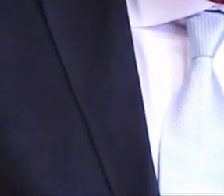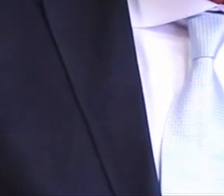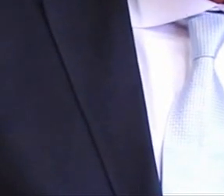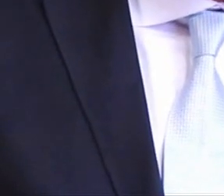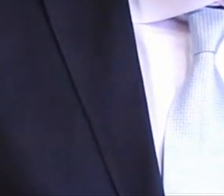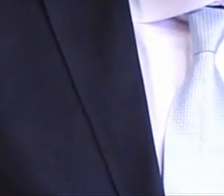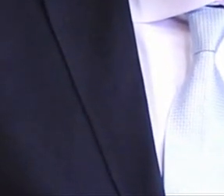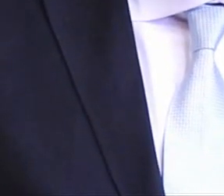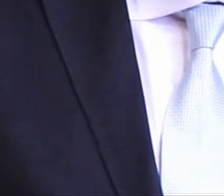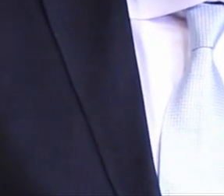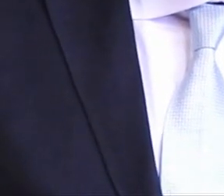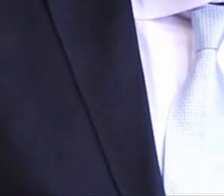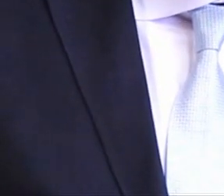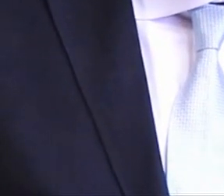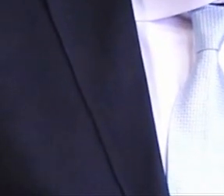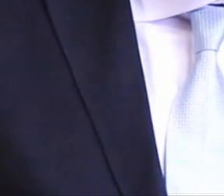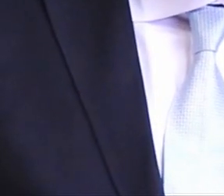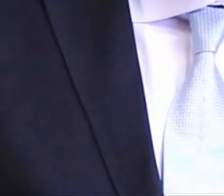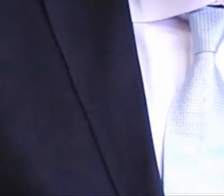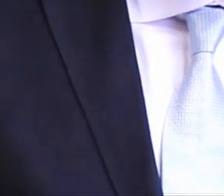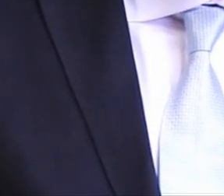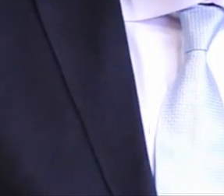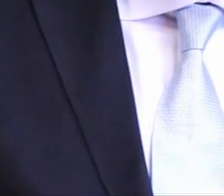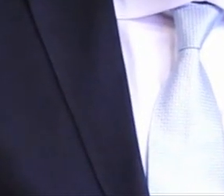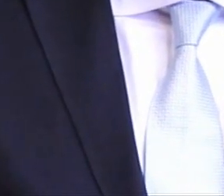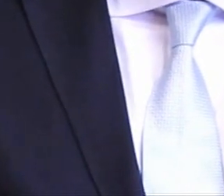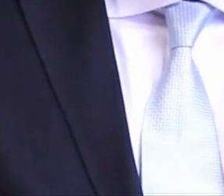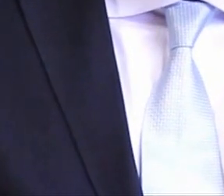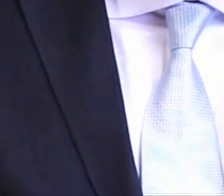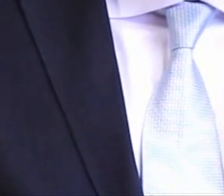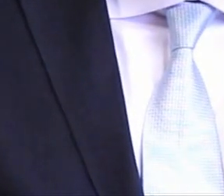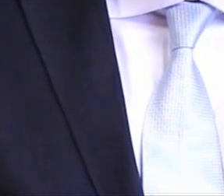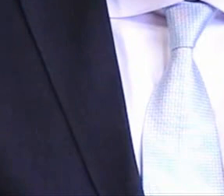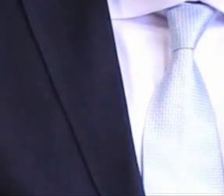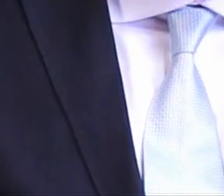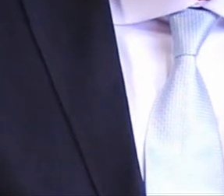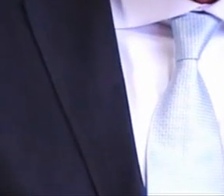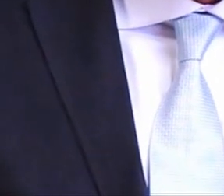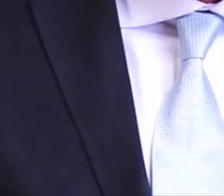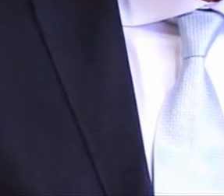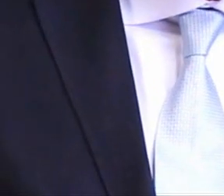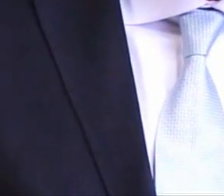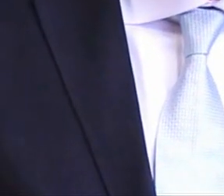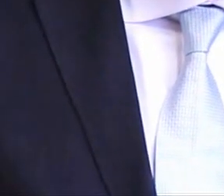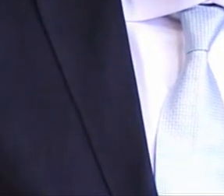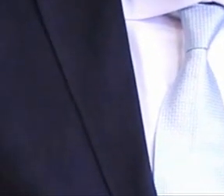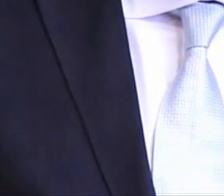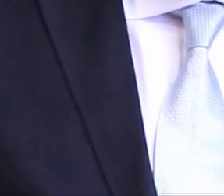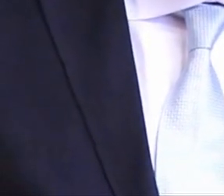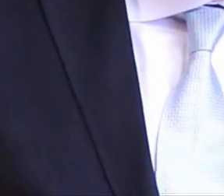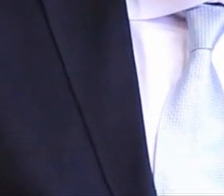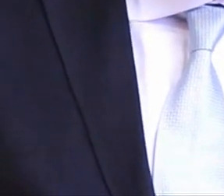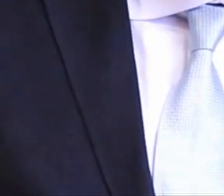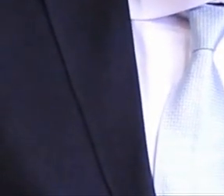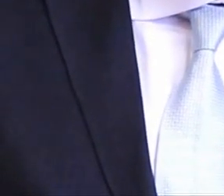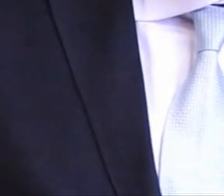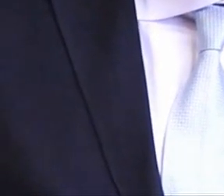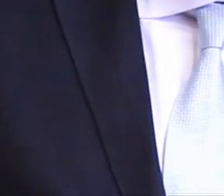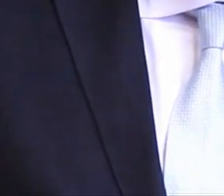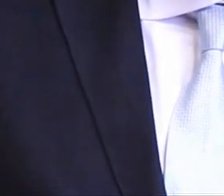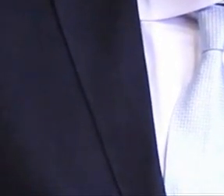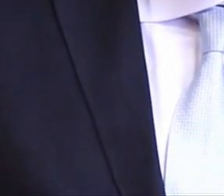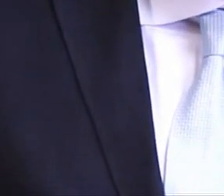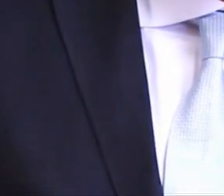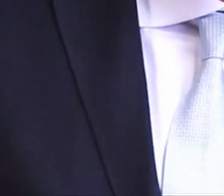com você, tive o privilégio de fazer estágio no Ministério Público em 86 com você, e hoje gostaria de estar